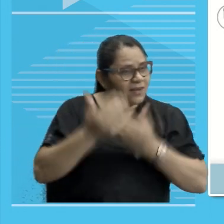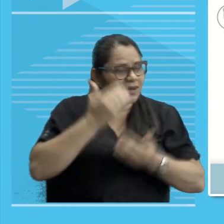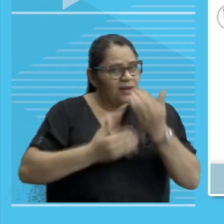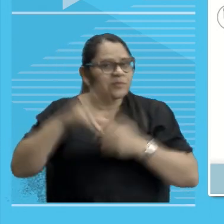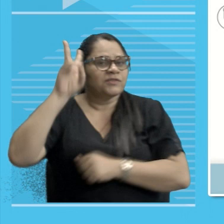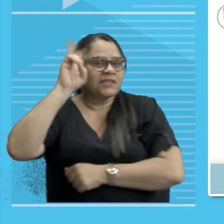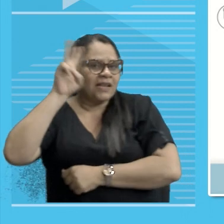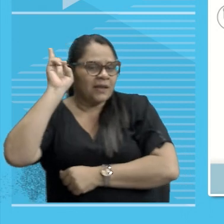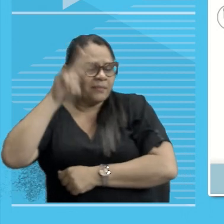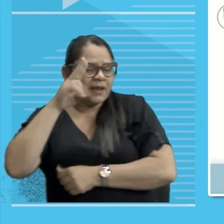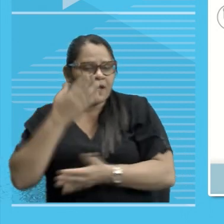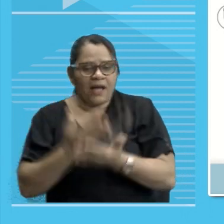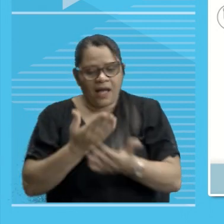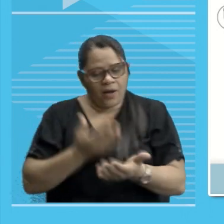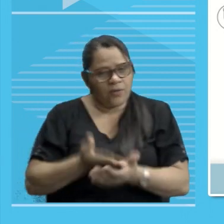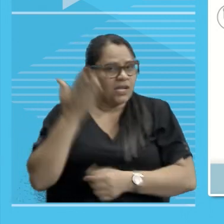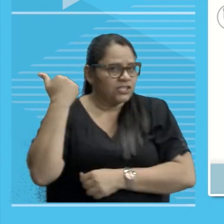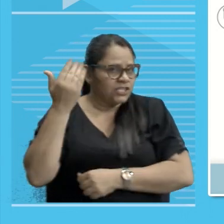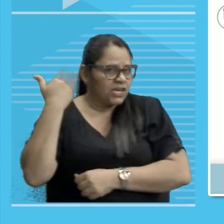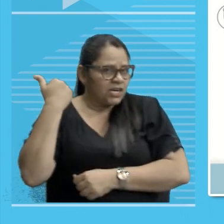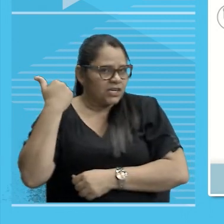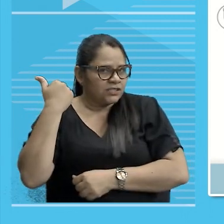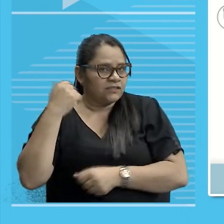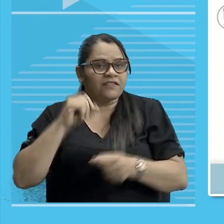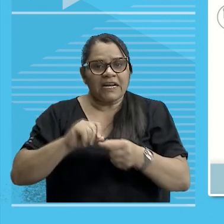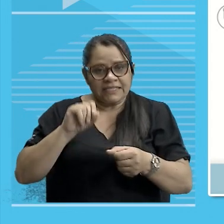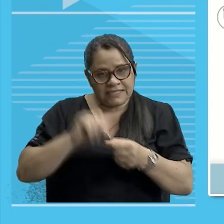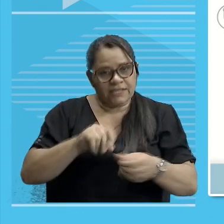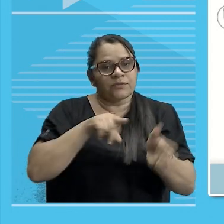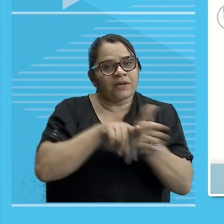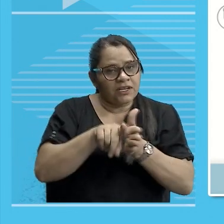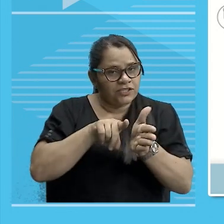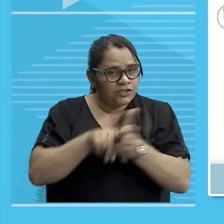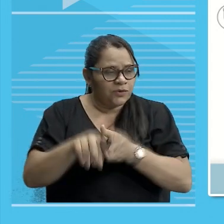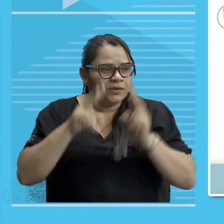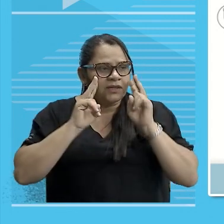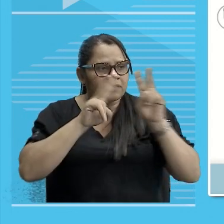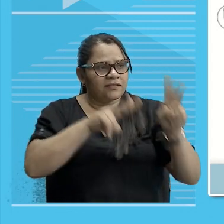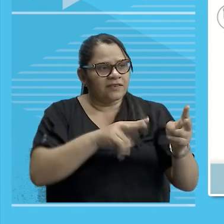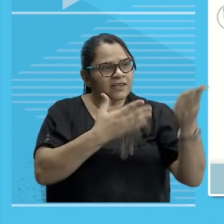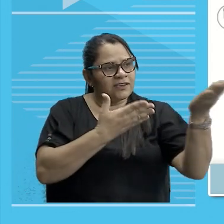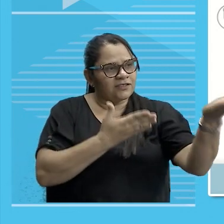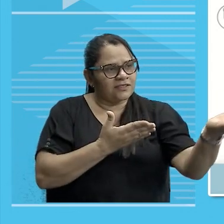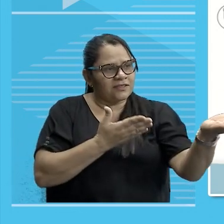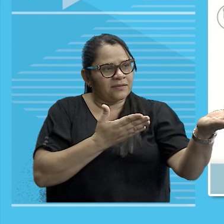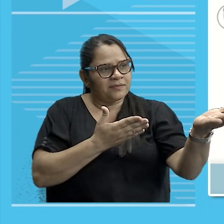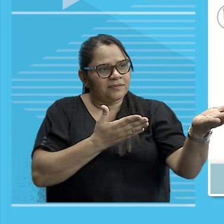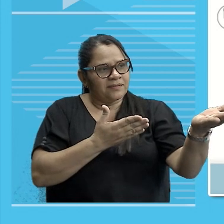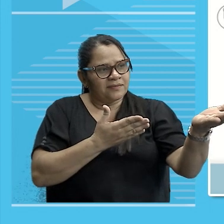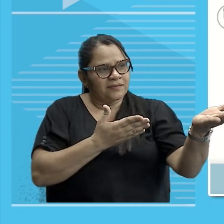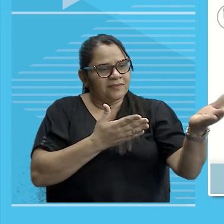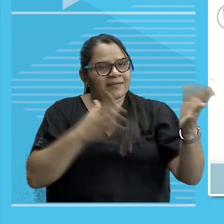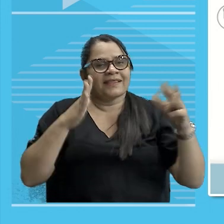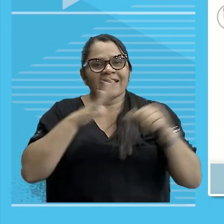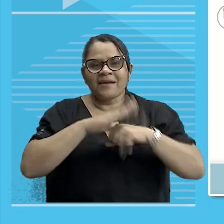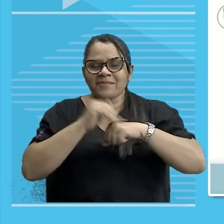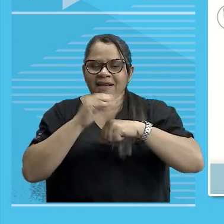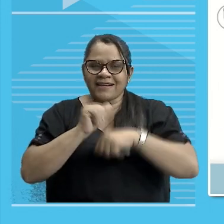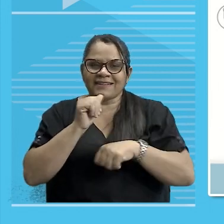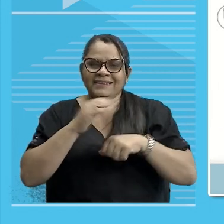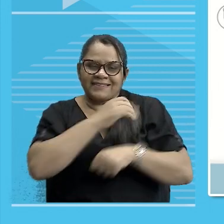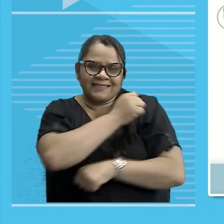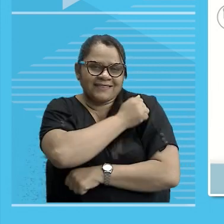Recordar aula anterior com questões meus amados queridos alunos